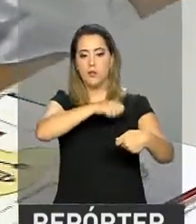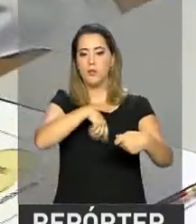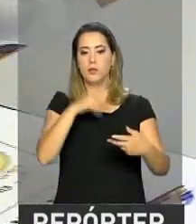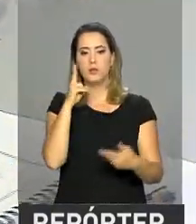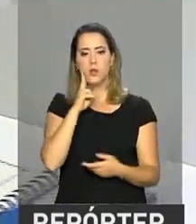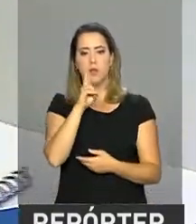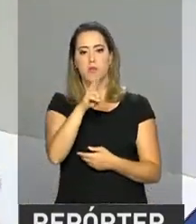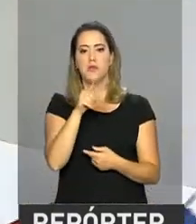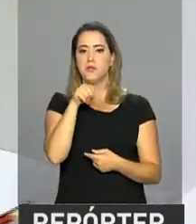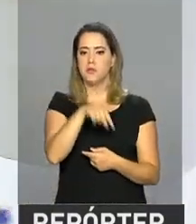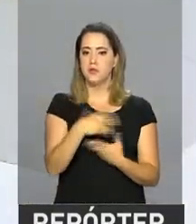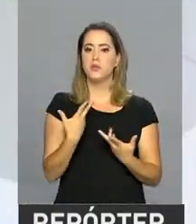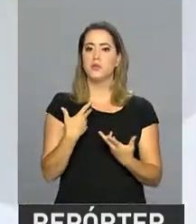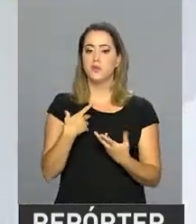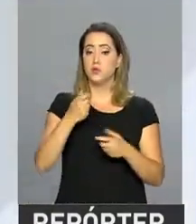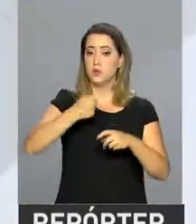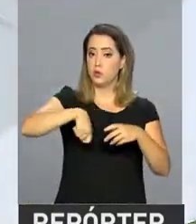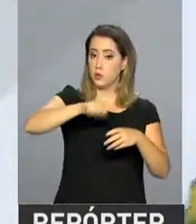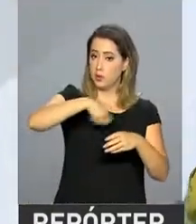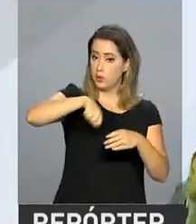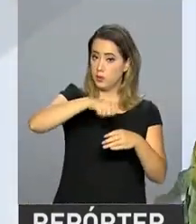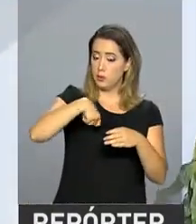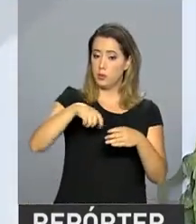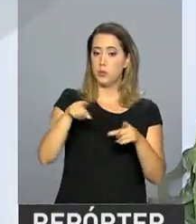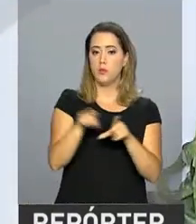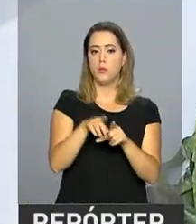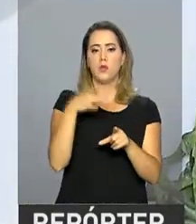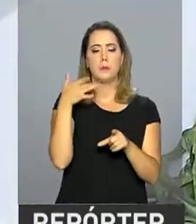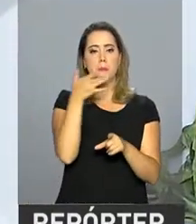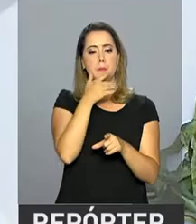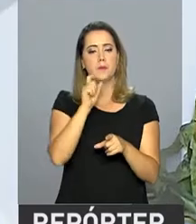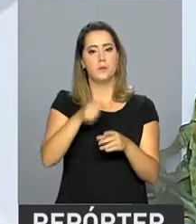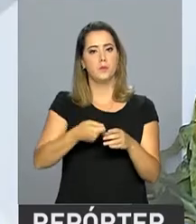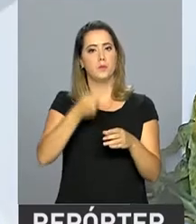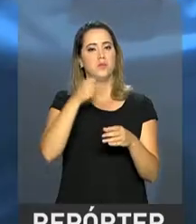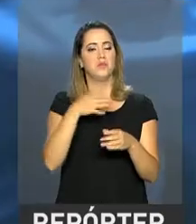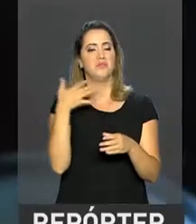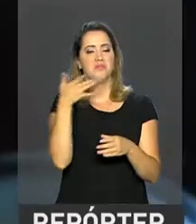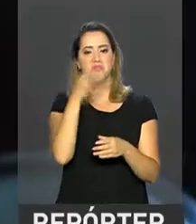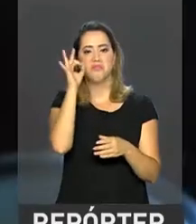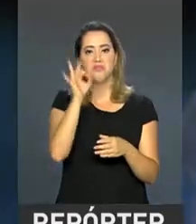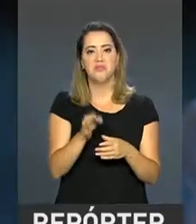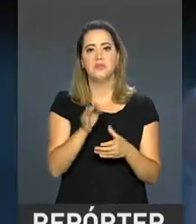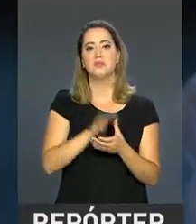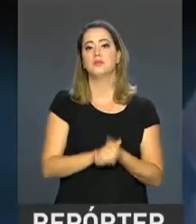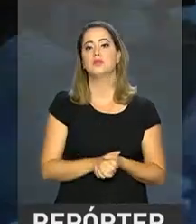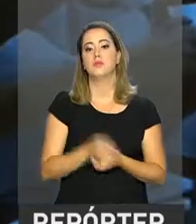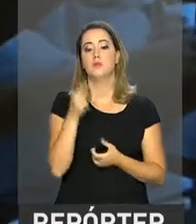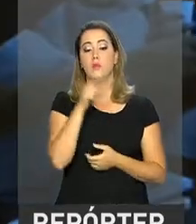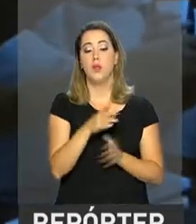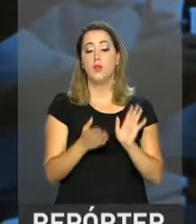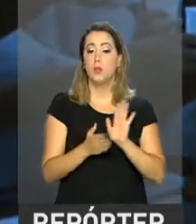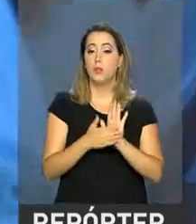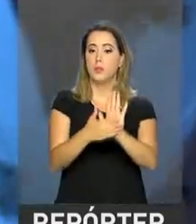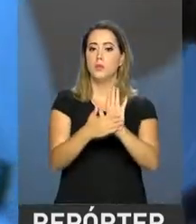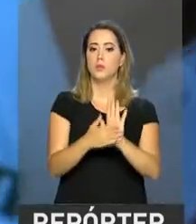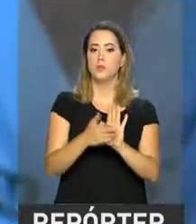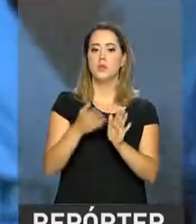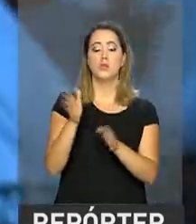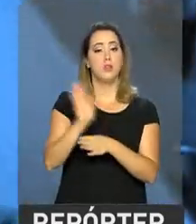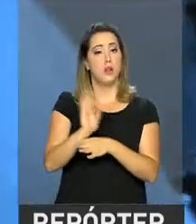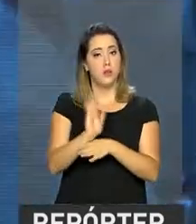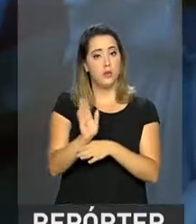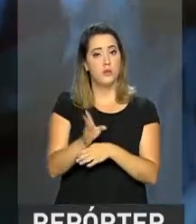nutritivo feito com carne de bode. É para chefe de cozinha nenhum botar defeito. As concorrentes também apresentaram vídeos sobre